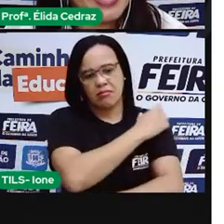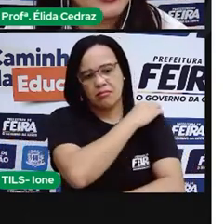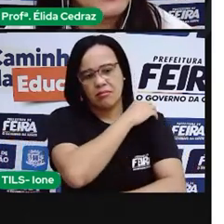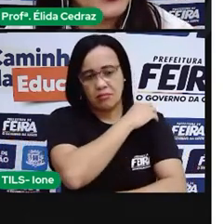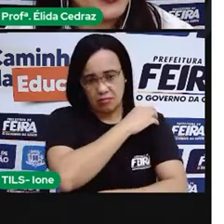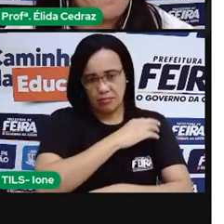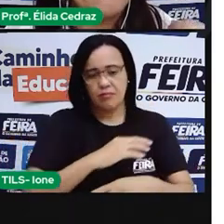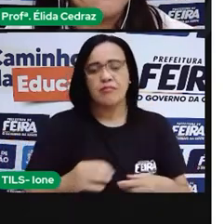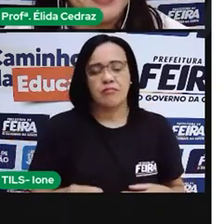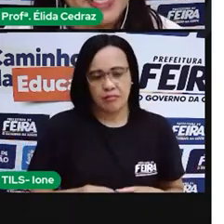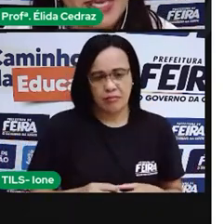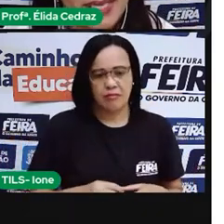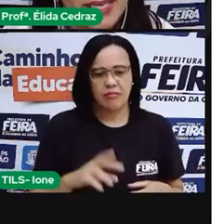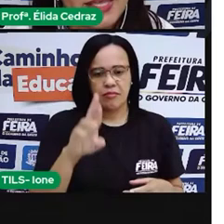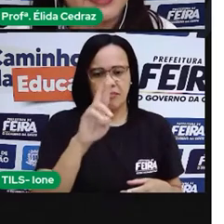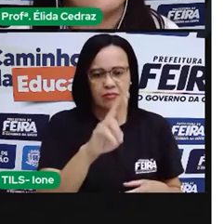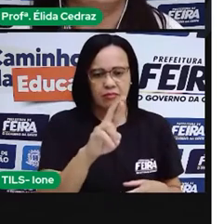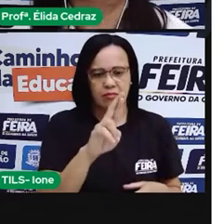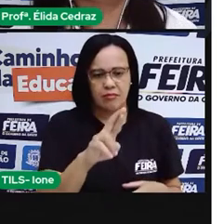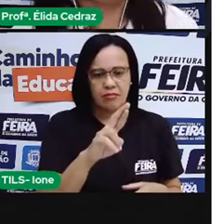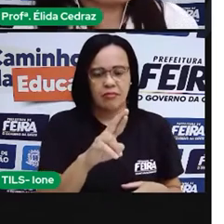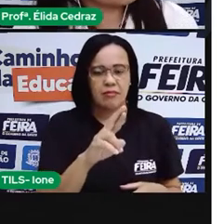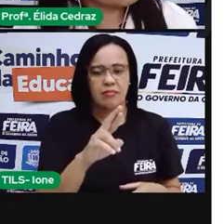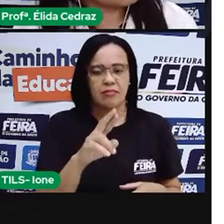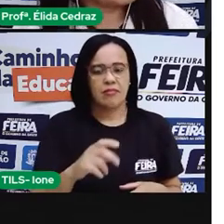continua a subir.